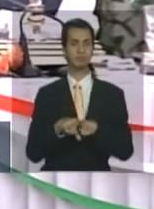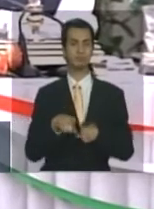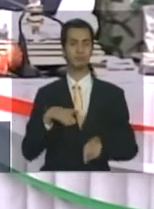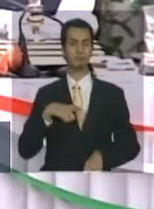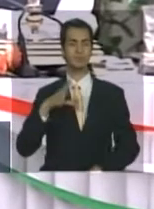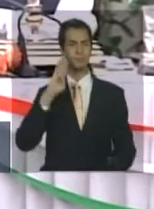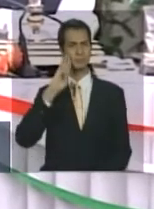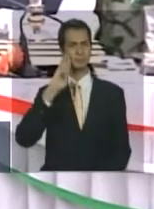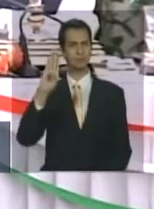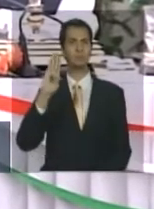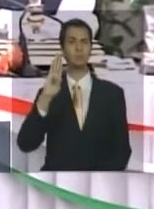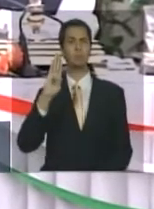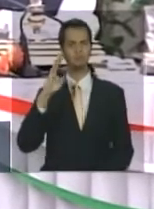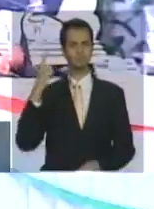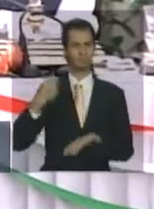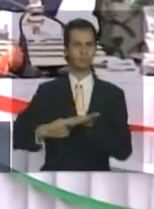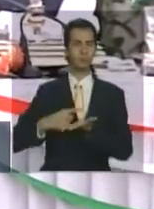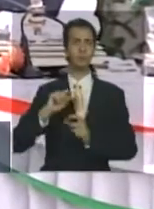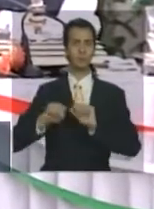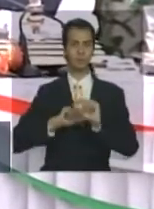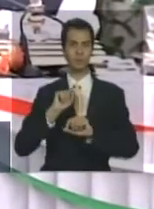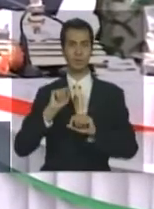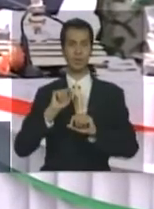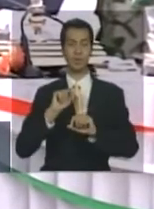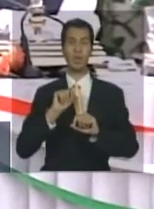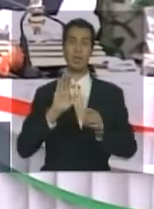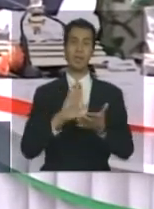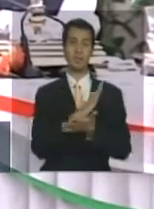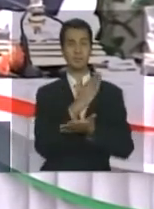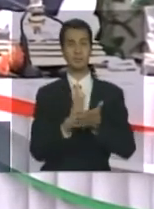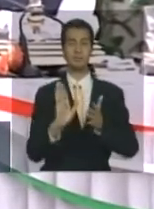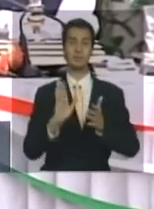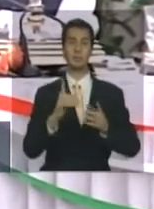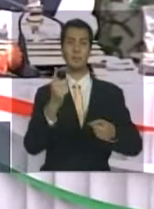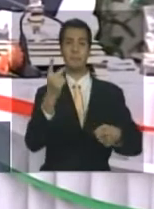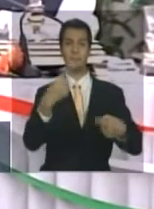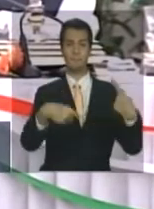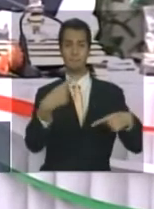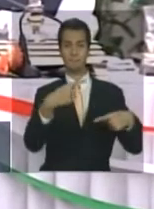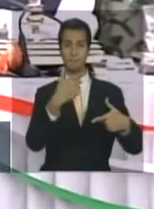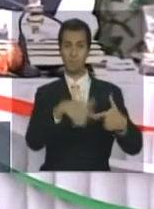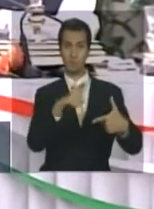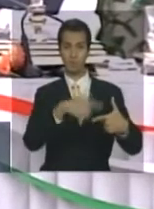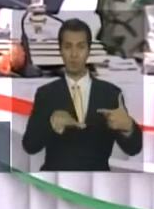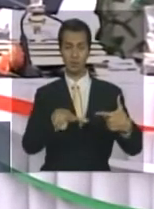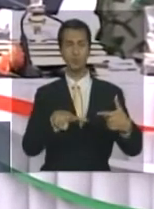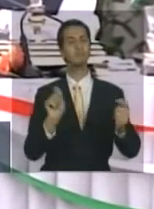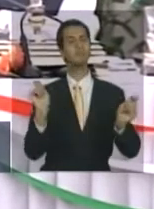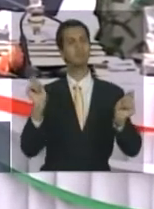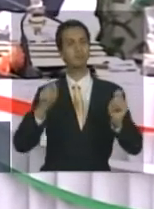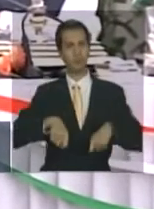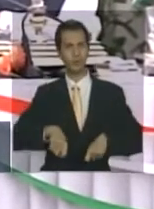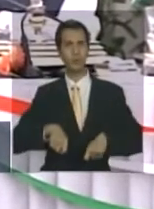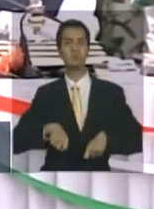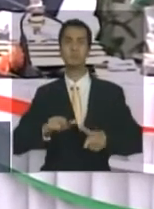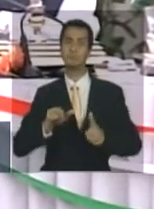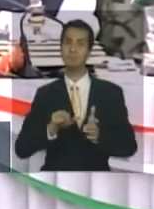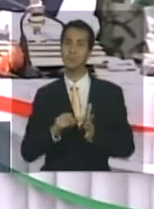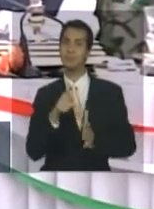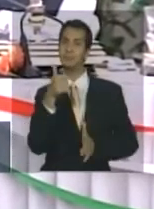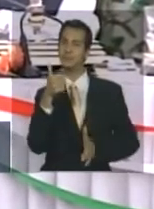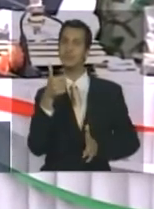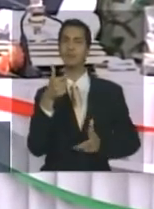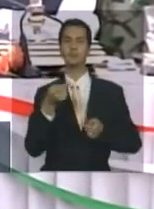solução pacífica de controvérsias por meio da mediação e do entendimento mútuo. Moreover, we are countries that